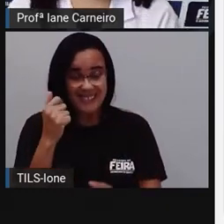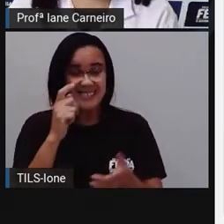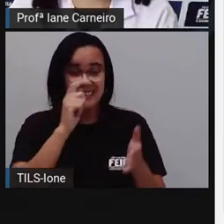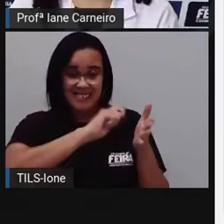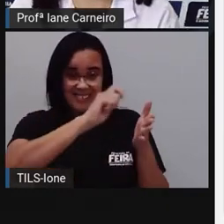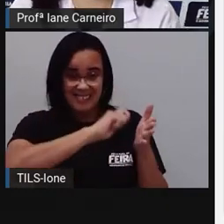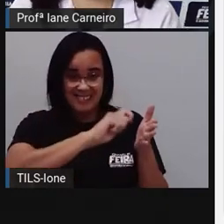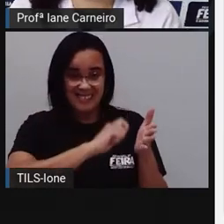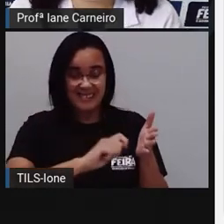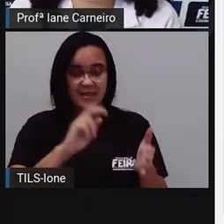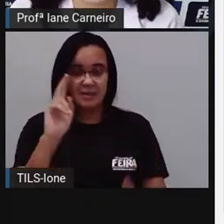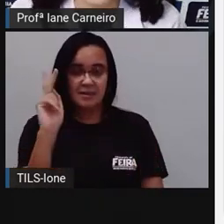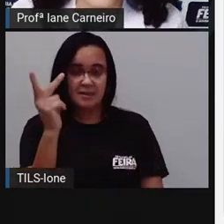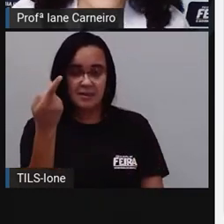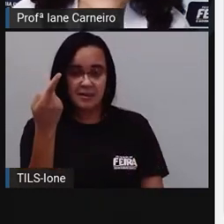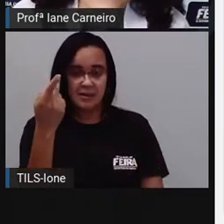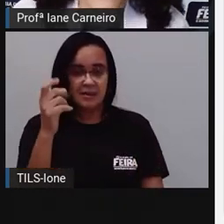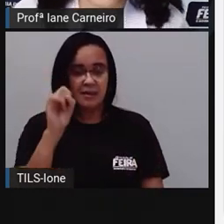Hiena.